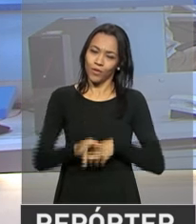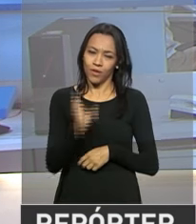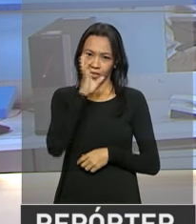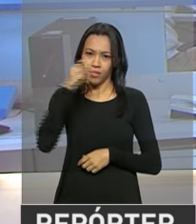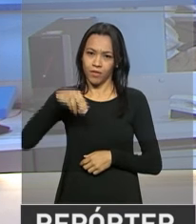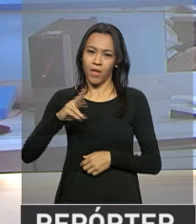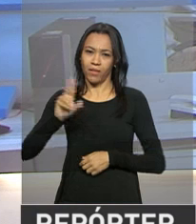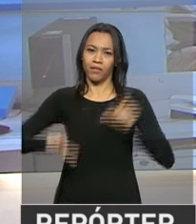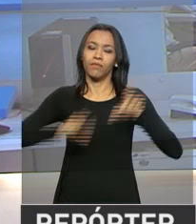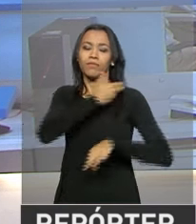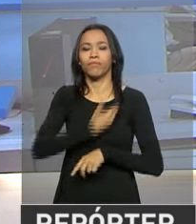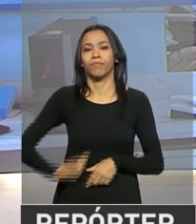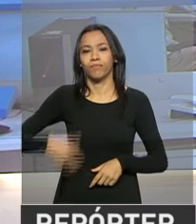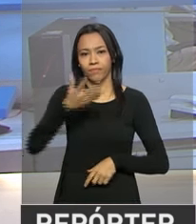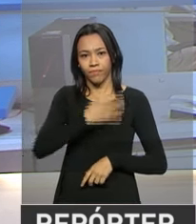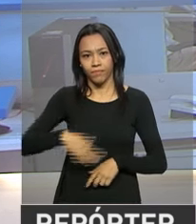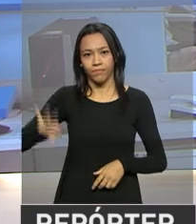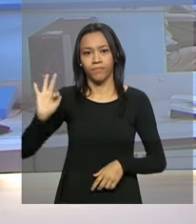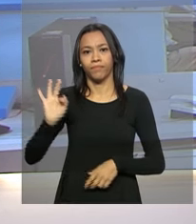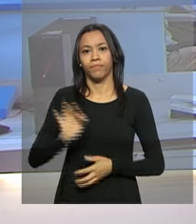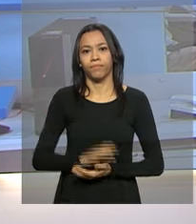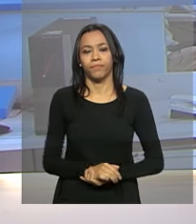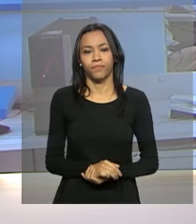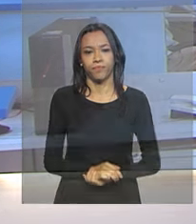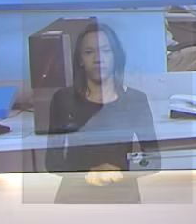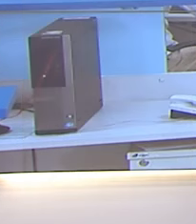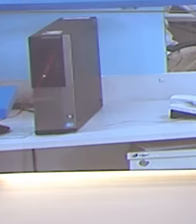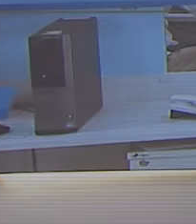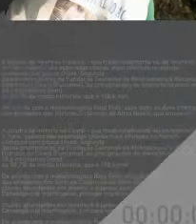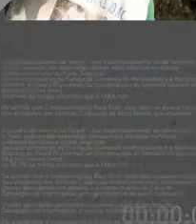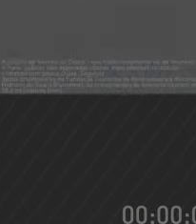aqui na NBR, a TV do governo federal.